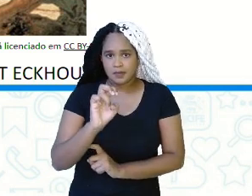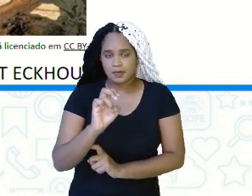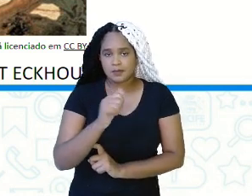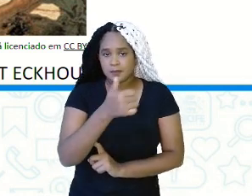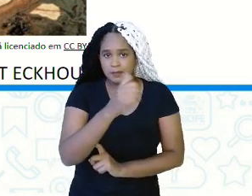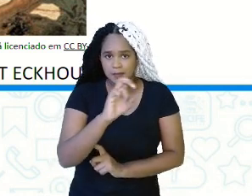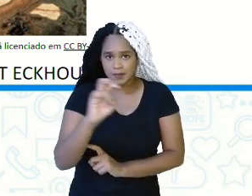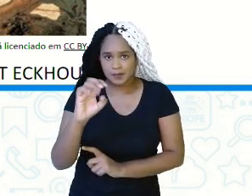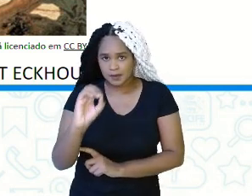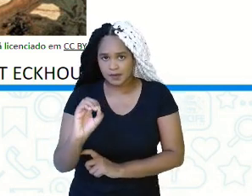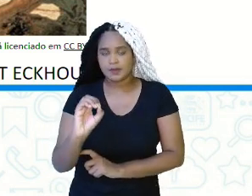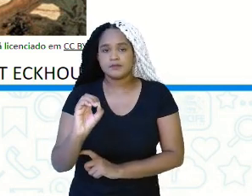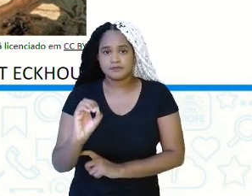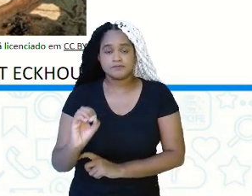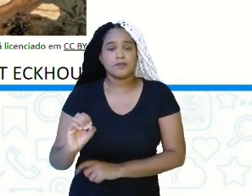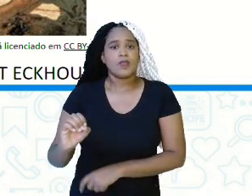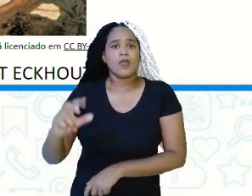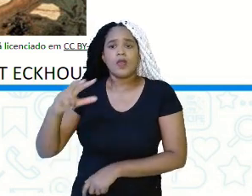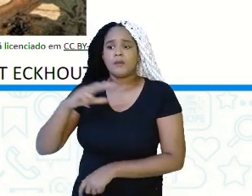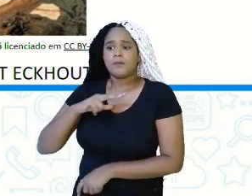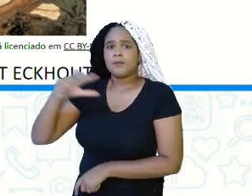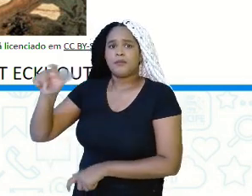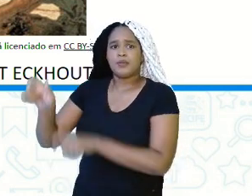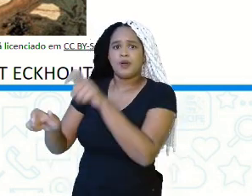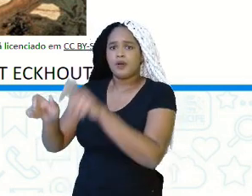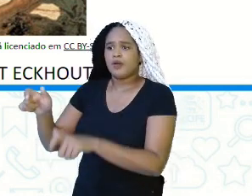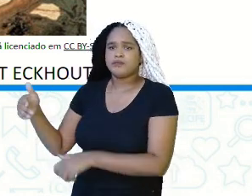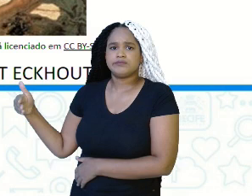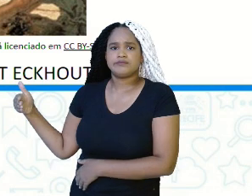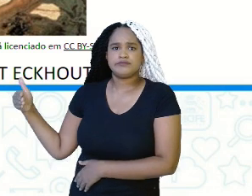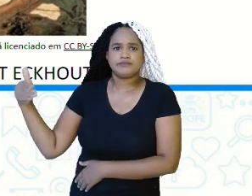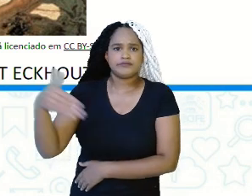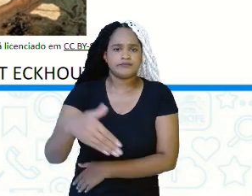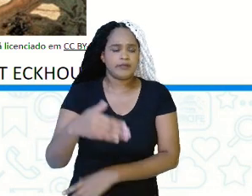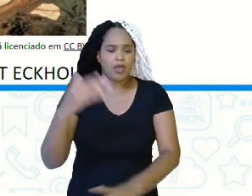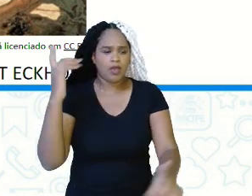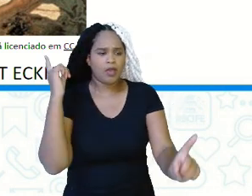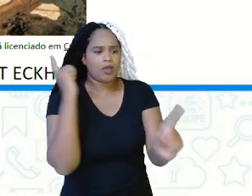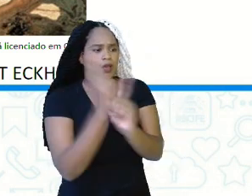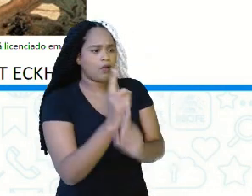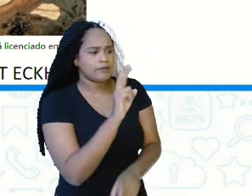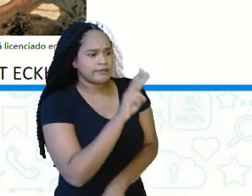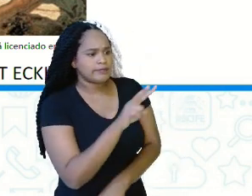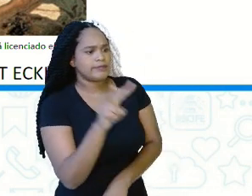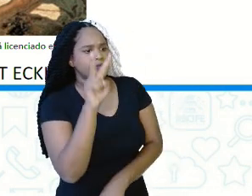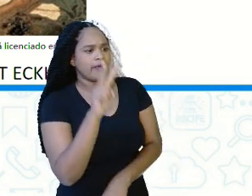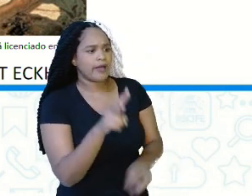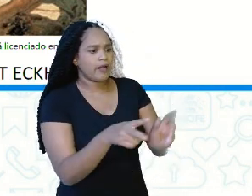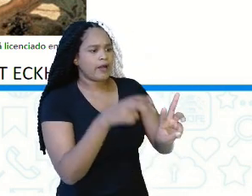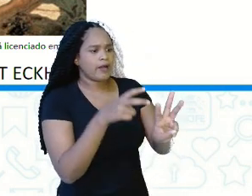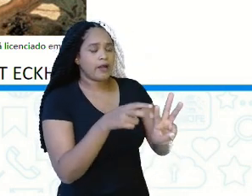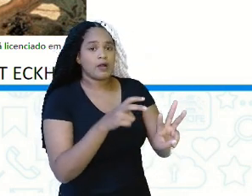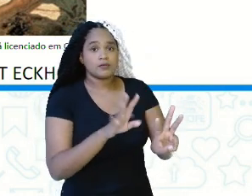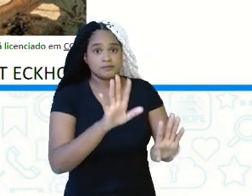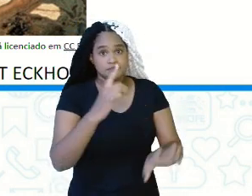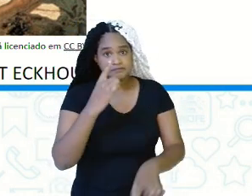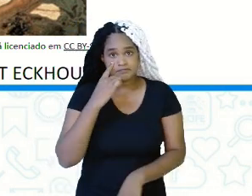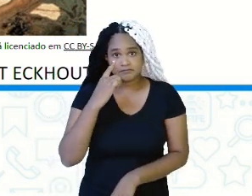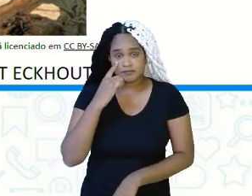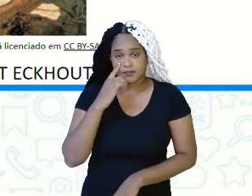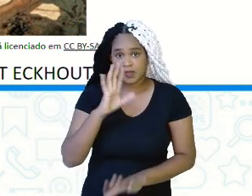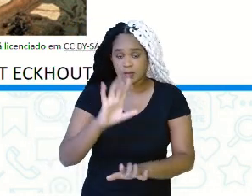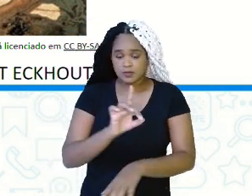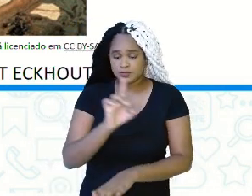portugueses chegaram ao nosso país e encontraram os indígenas. Oficialmente, os